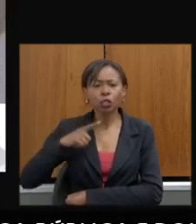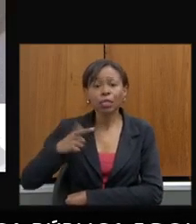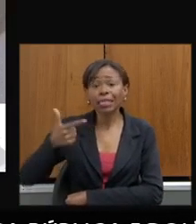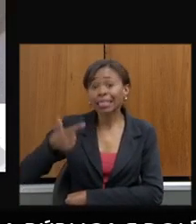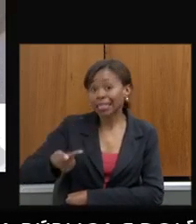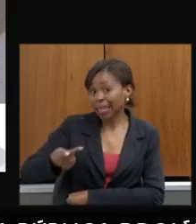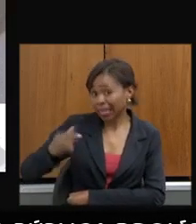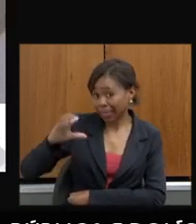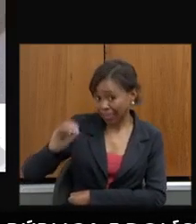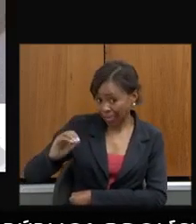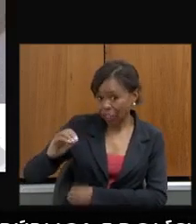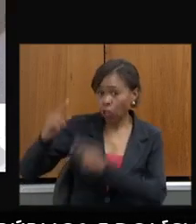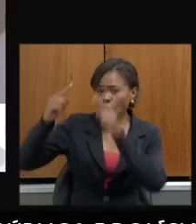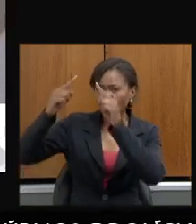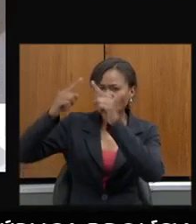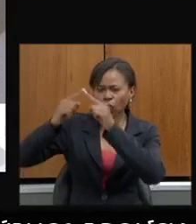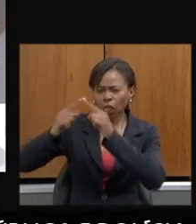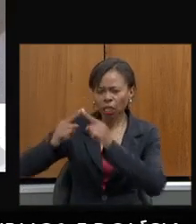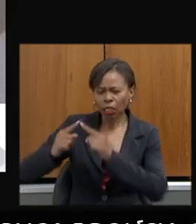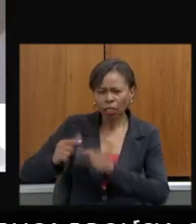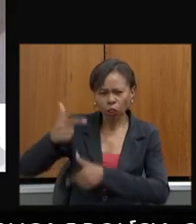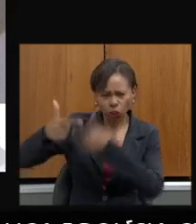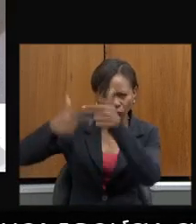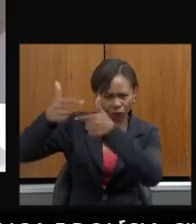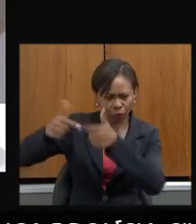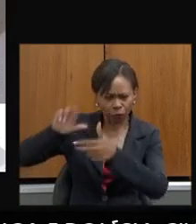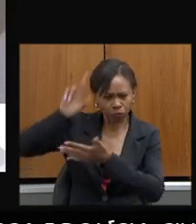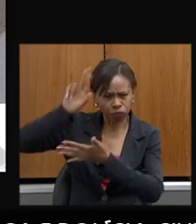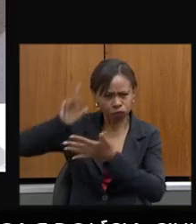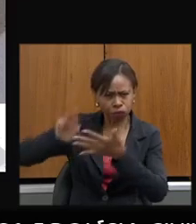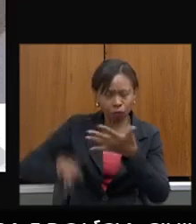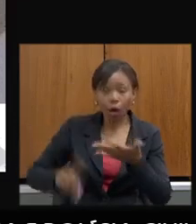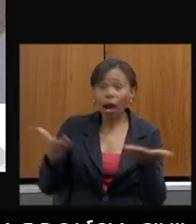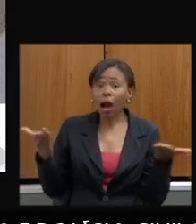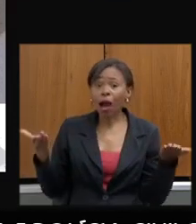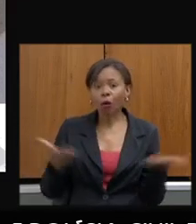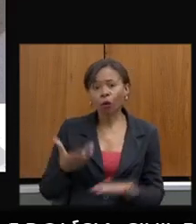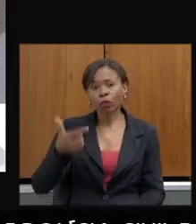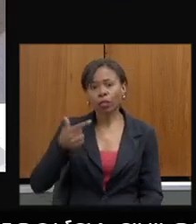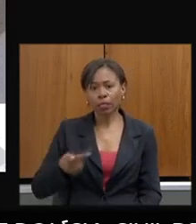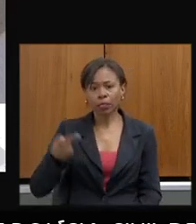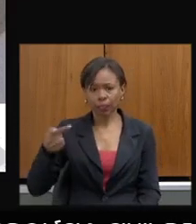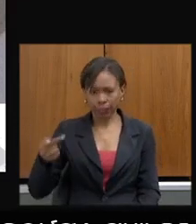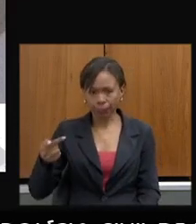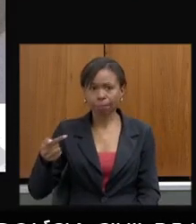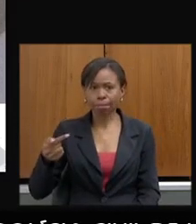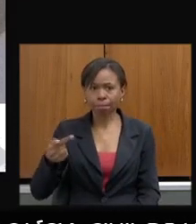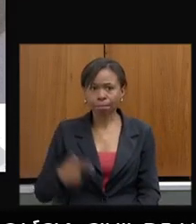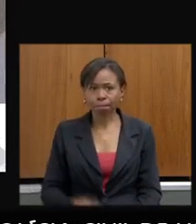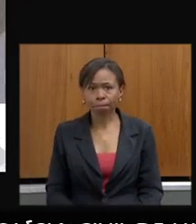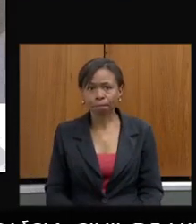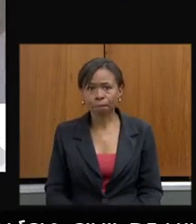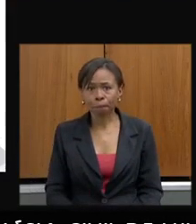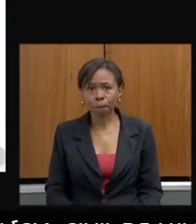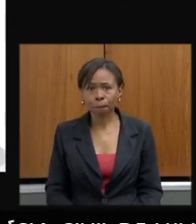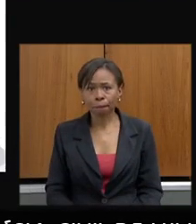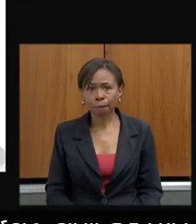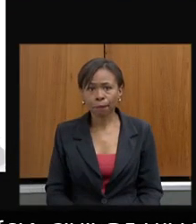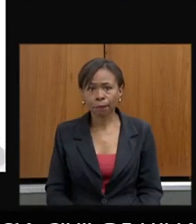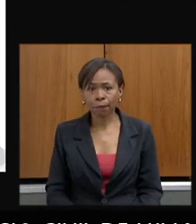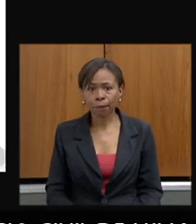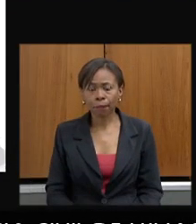serviços hoje são 77 é pode passar